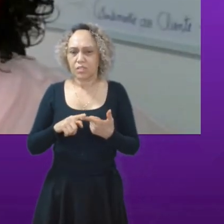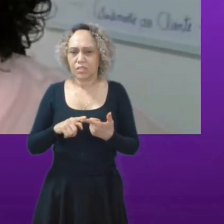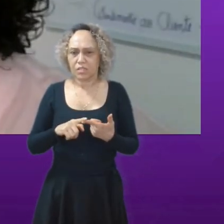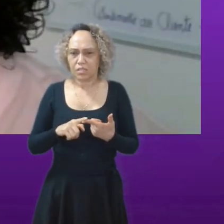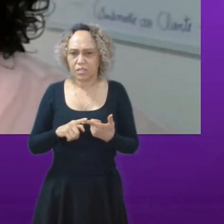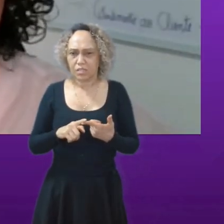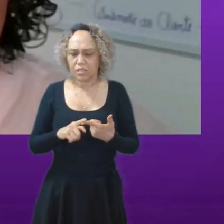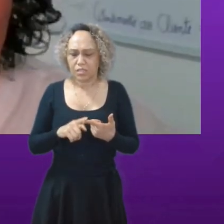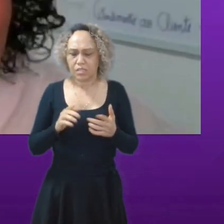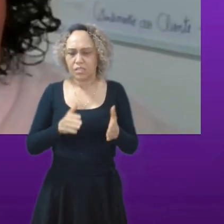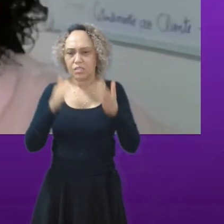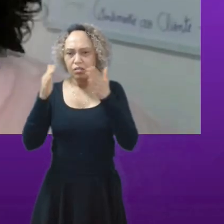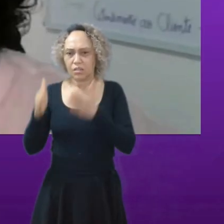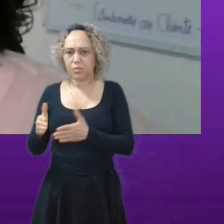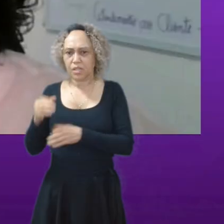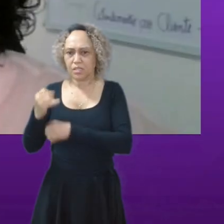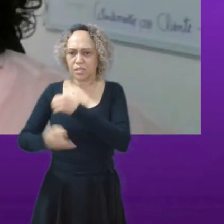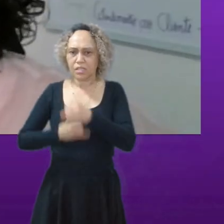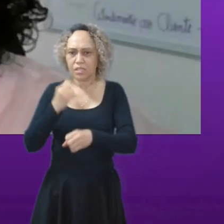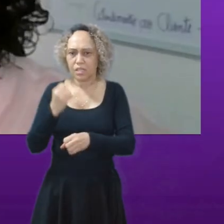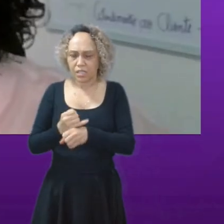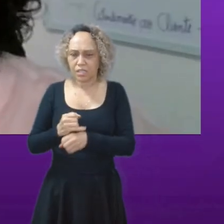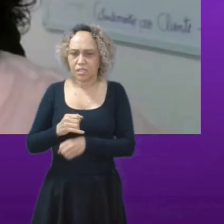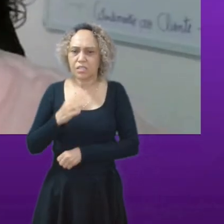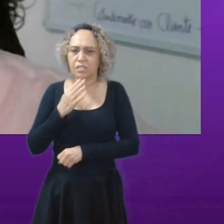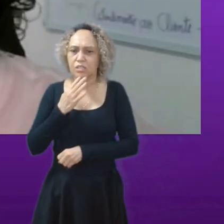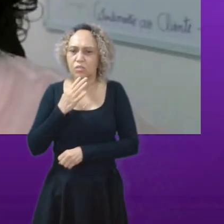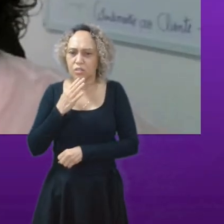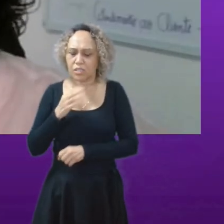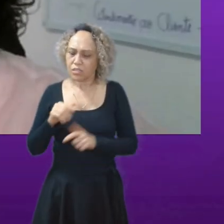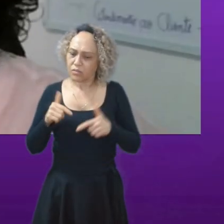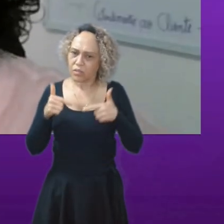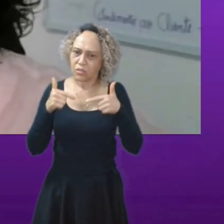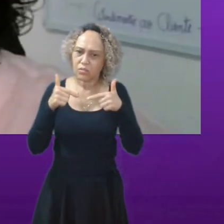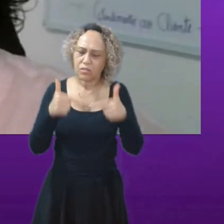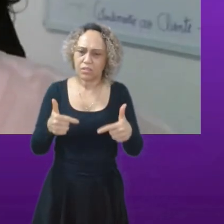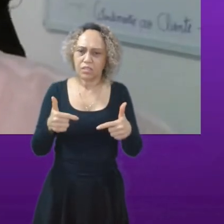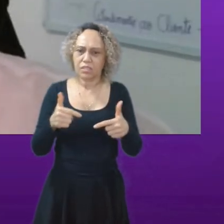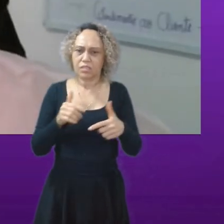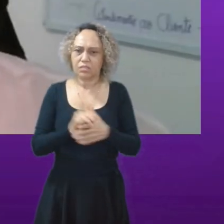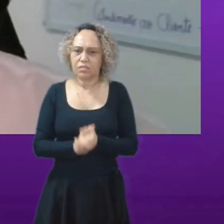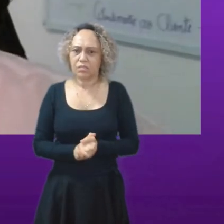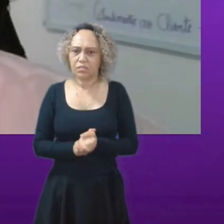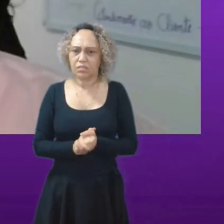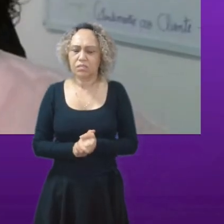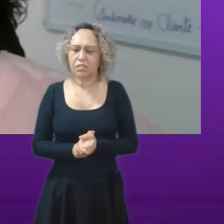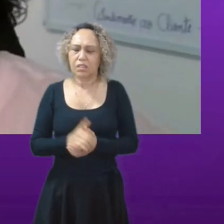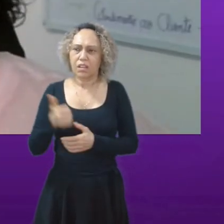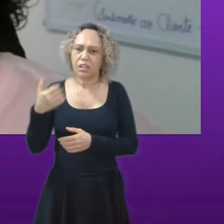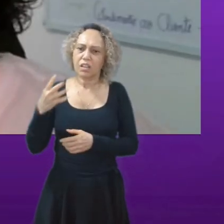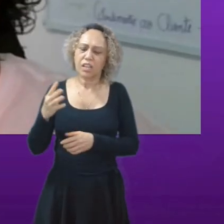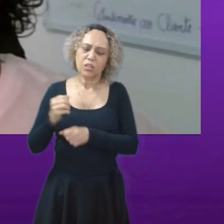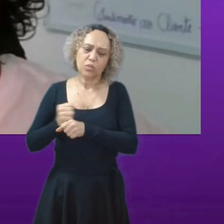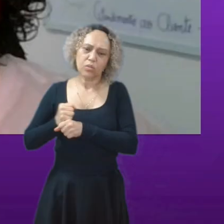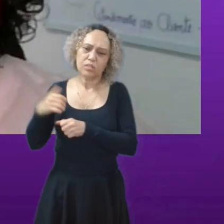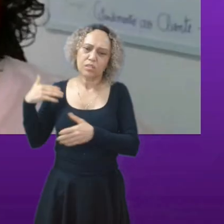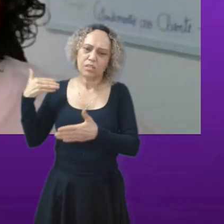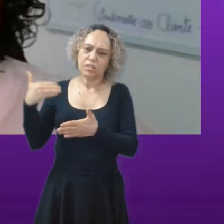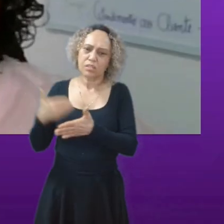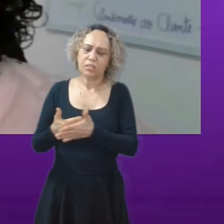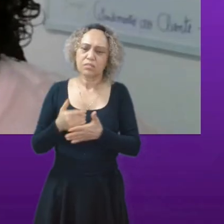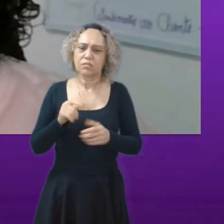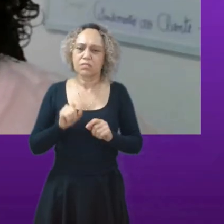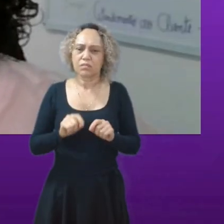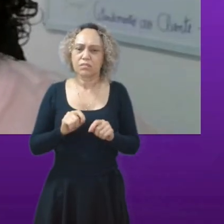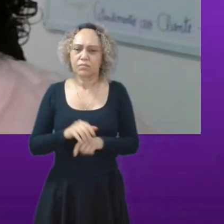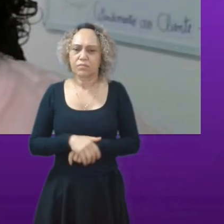da internet a gente conhece e a gente fica lutando pelas legislações há 14 anos, né, no Lab. Então,